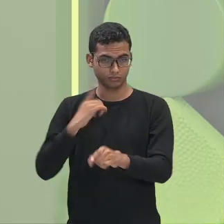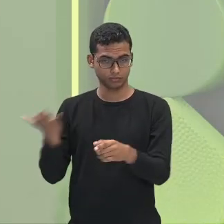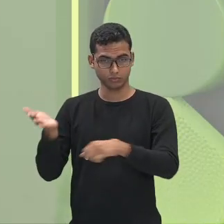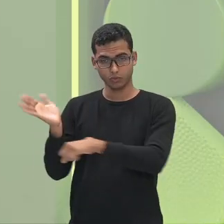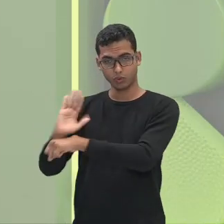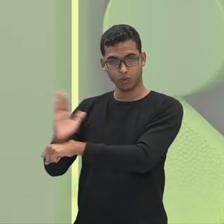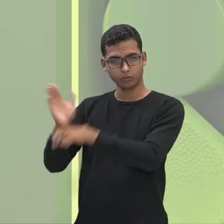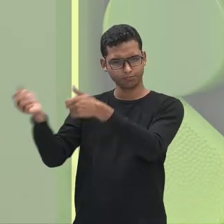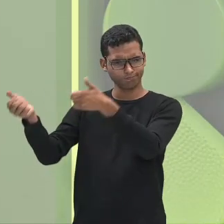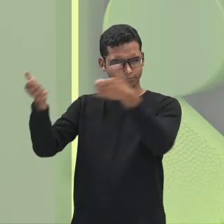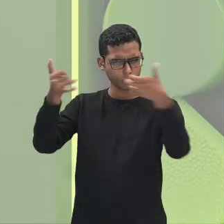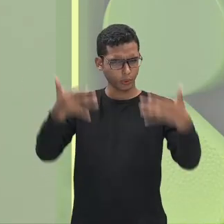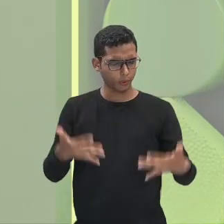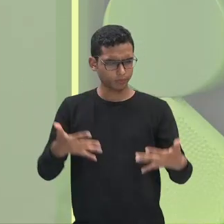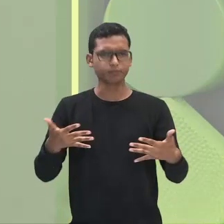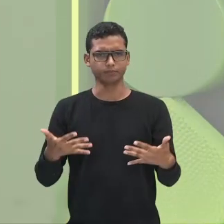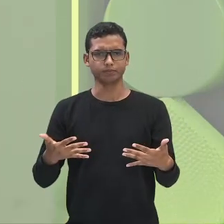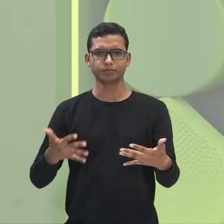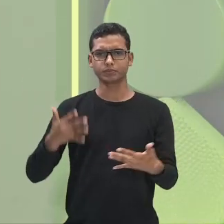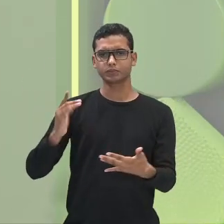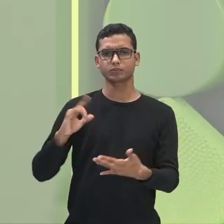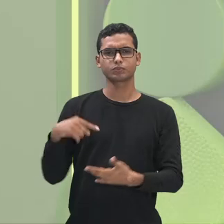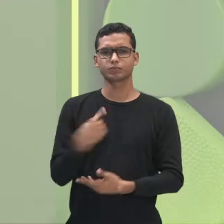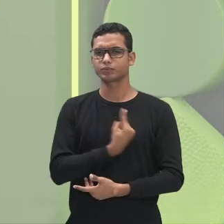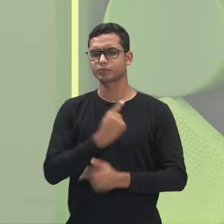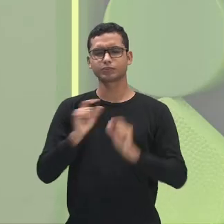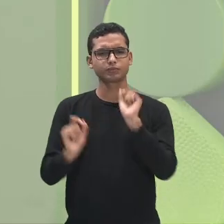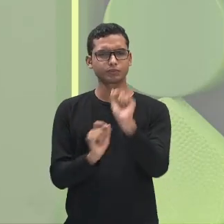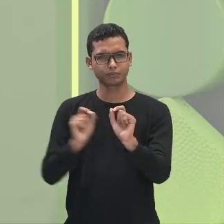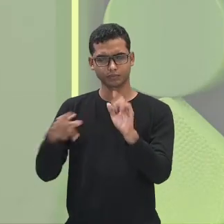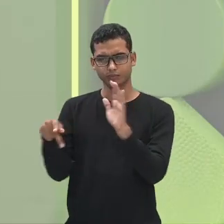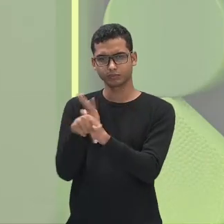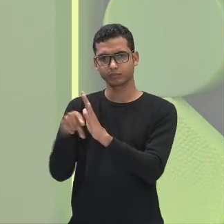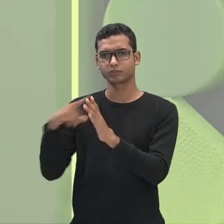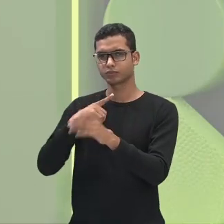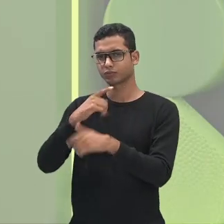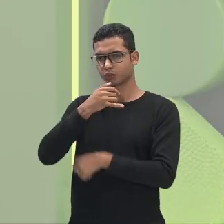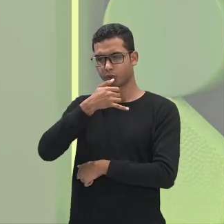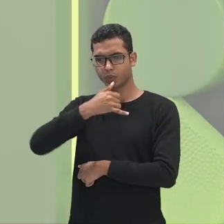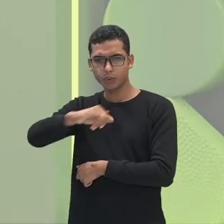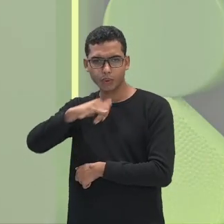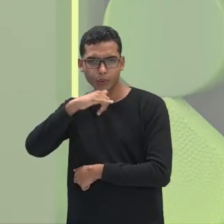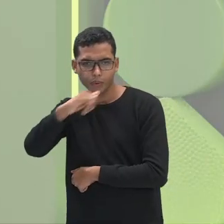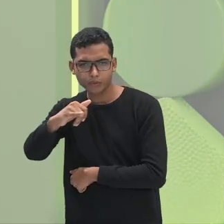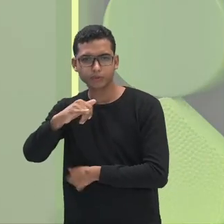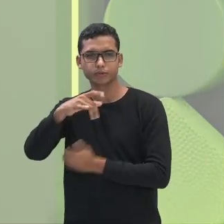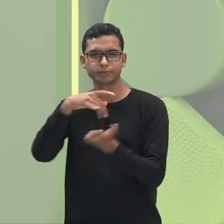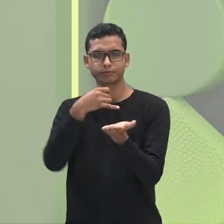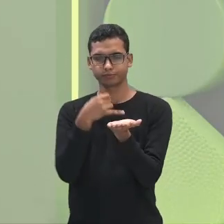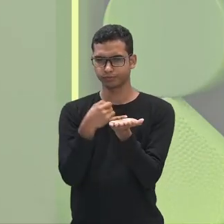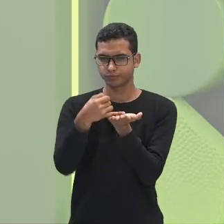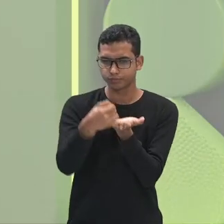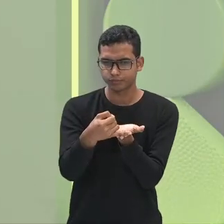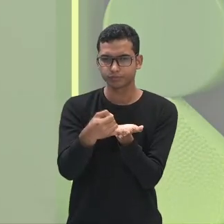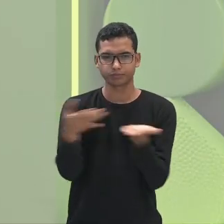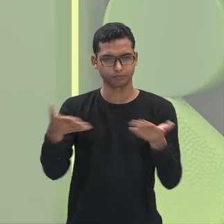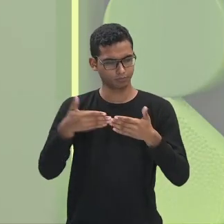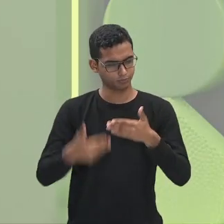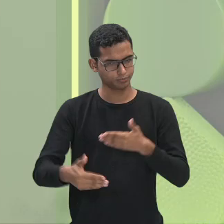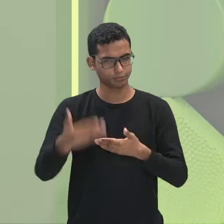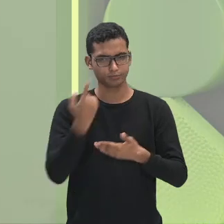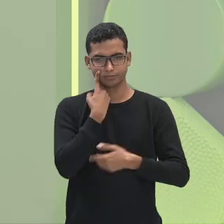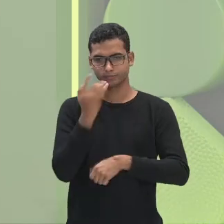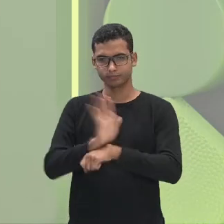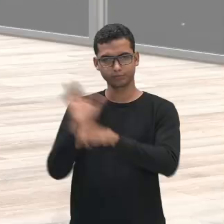que explica o que é a eletricidade, envolvendo aí uma introdução. Vamos ao nosso